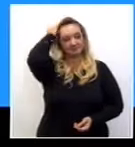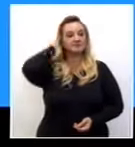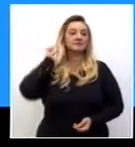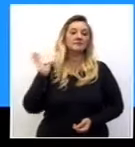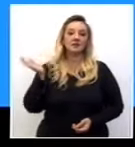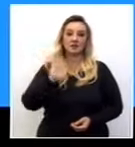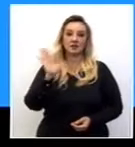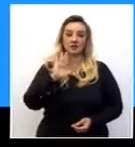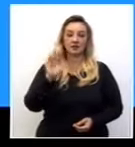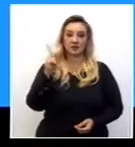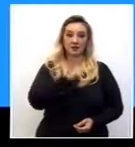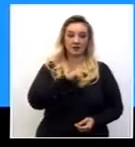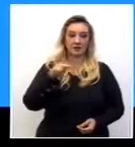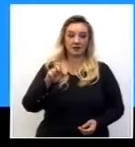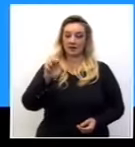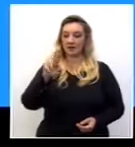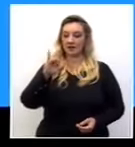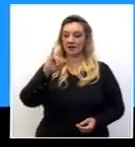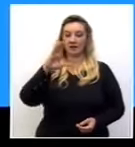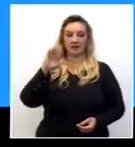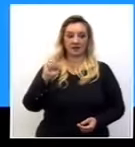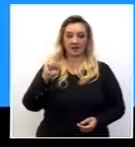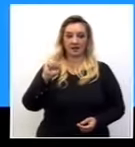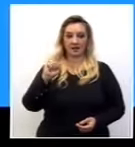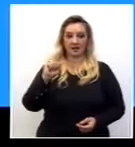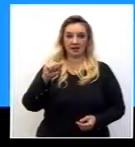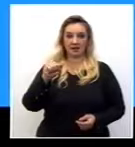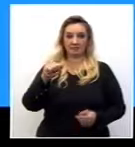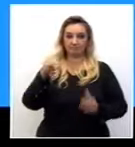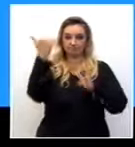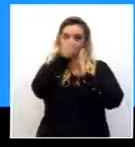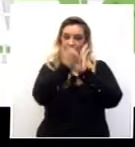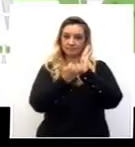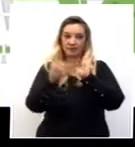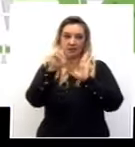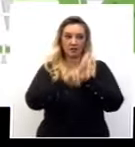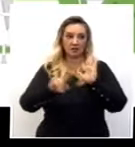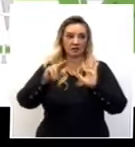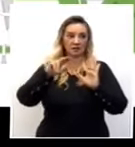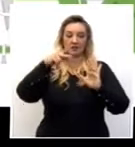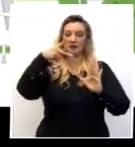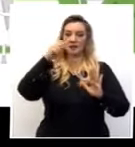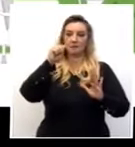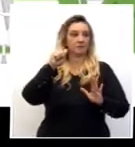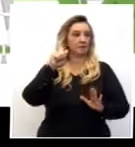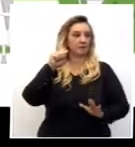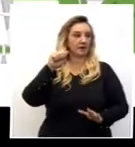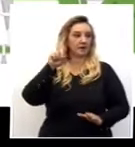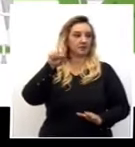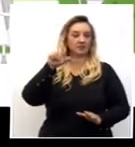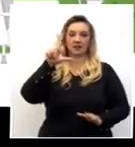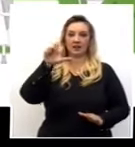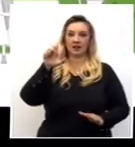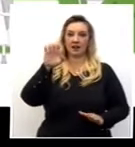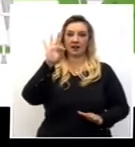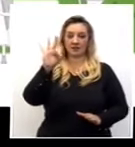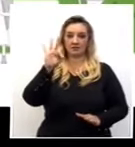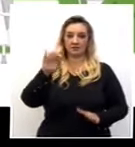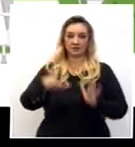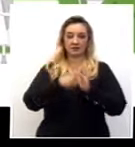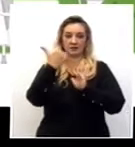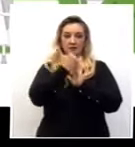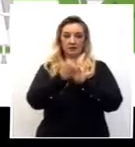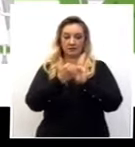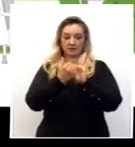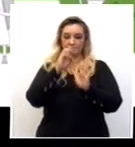Olá, eu sou a professora Érica e esse tutorial vai mostrar como que se utiliza o Padlet. Primeiro passo é acessar o